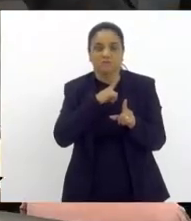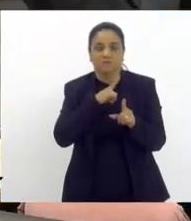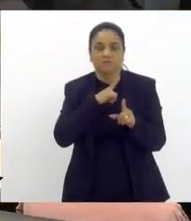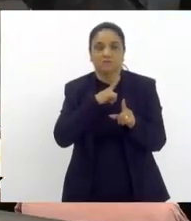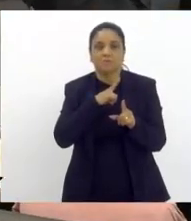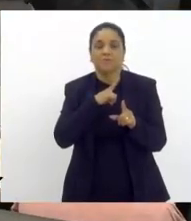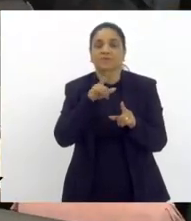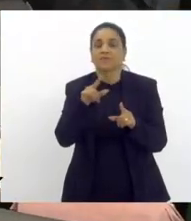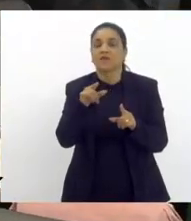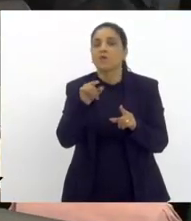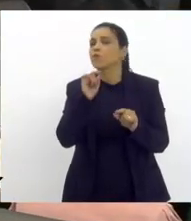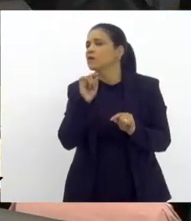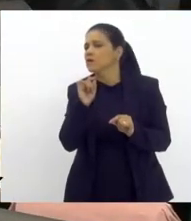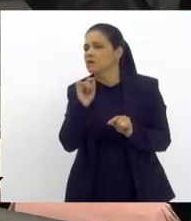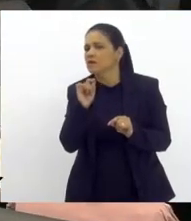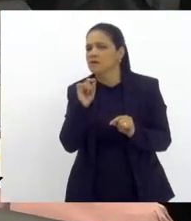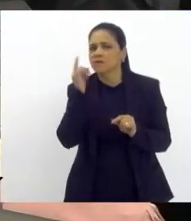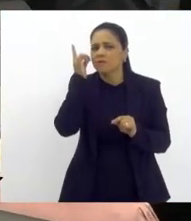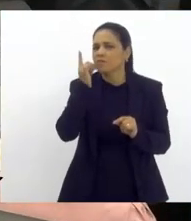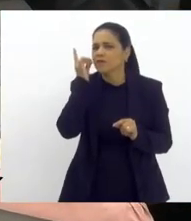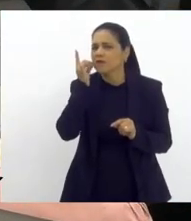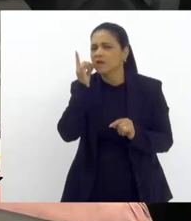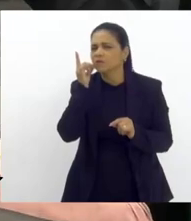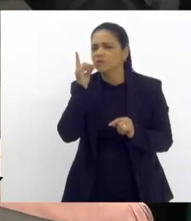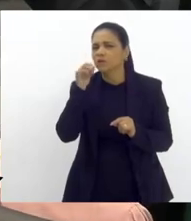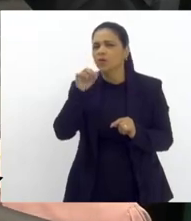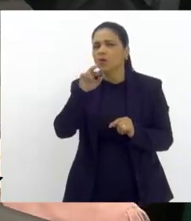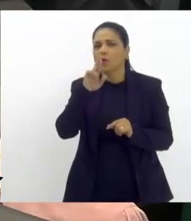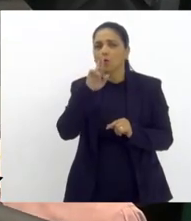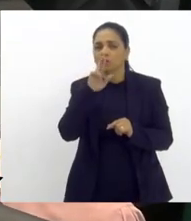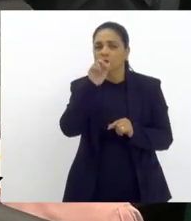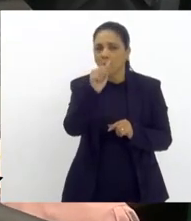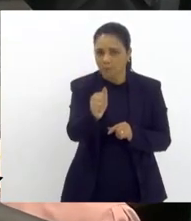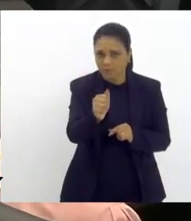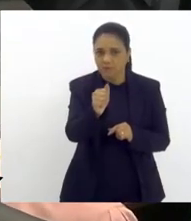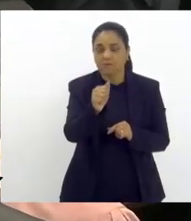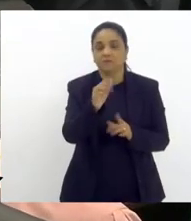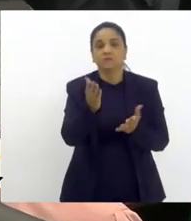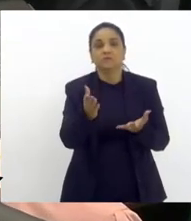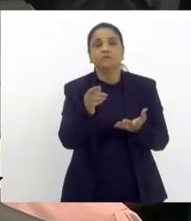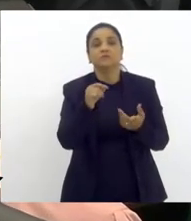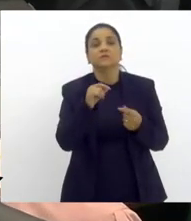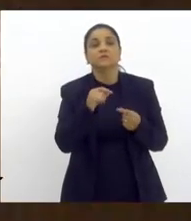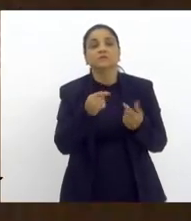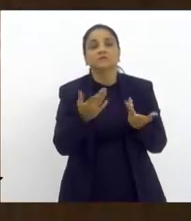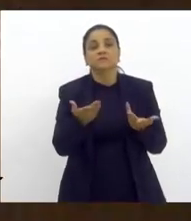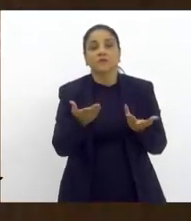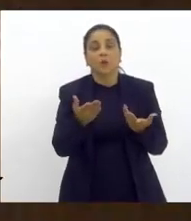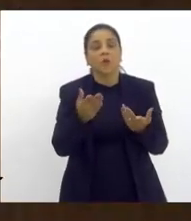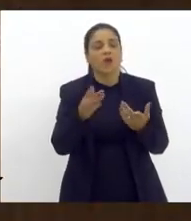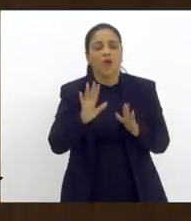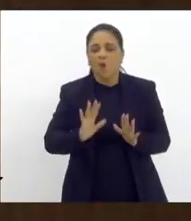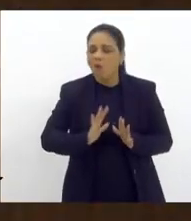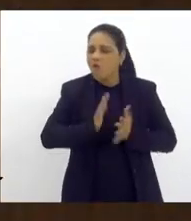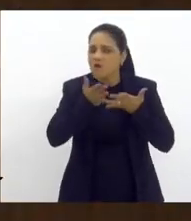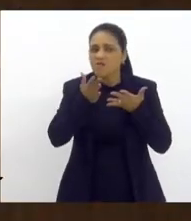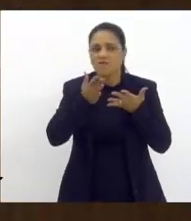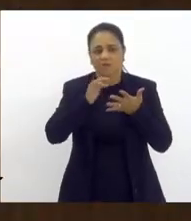exatamente Deputado Rodrigo Amorim então era uma coisa terrível